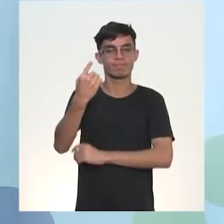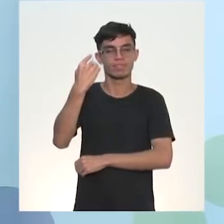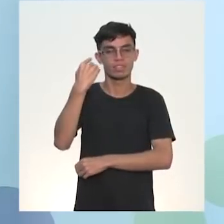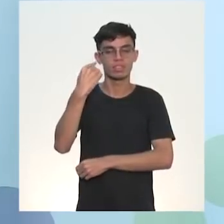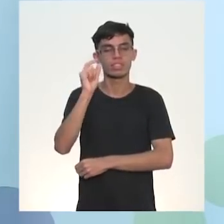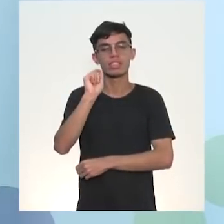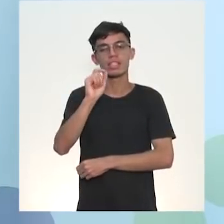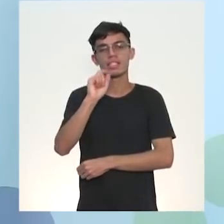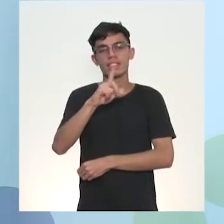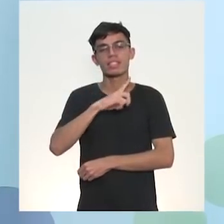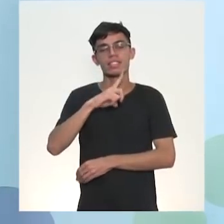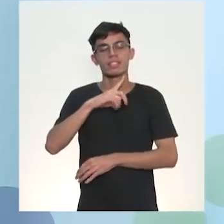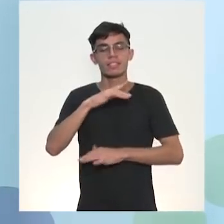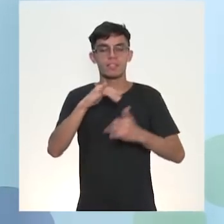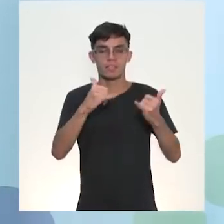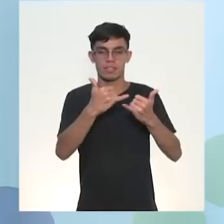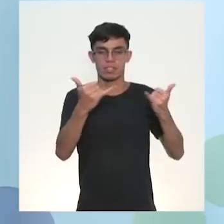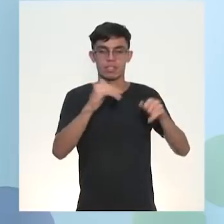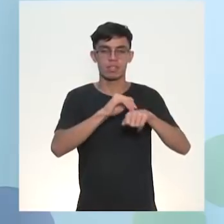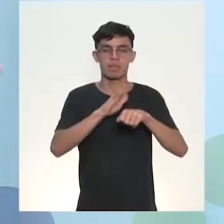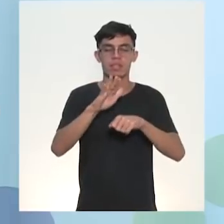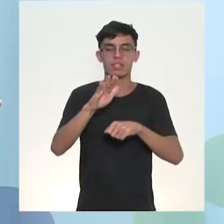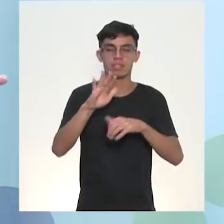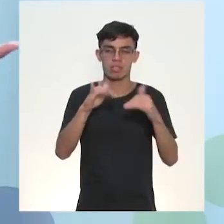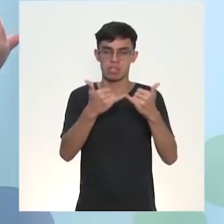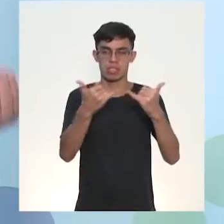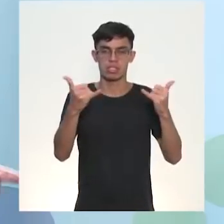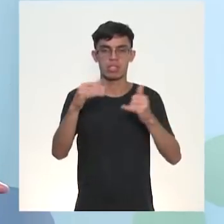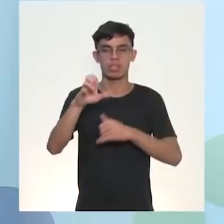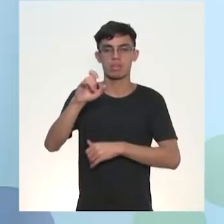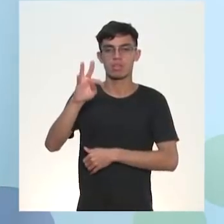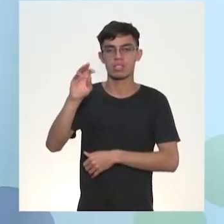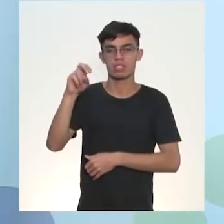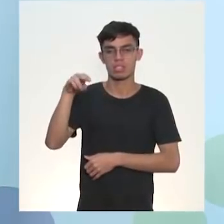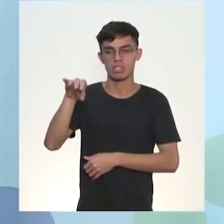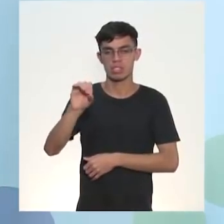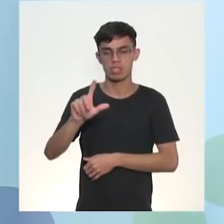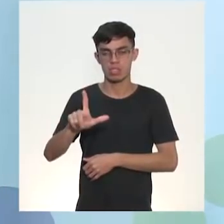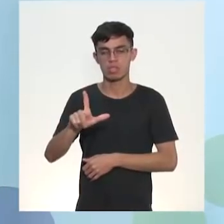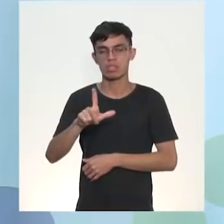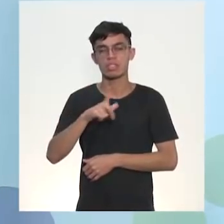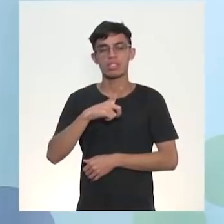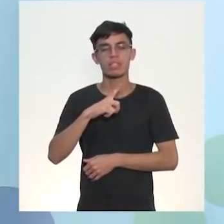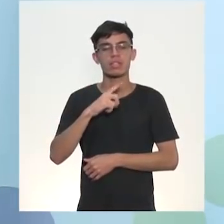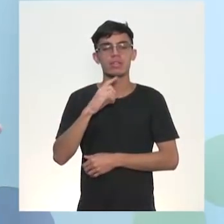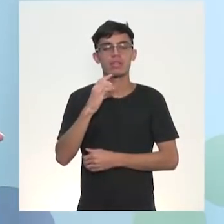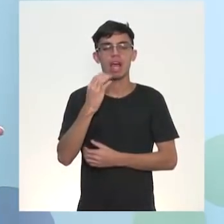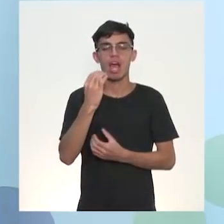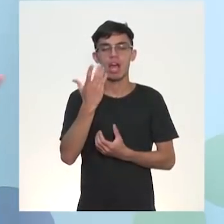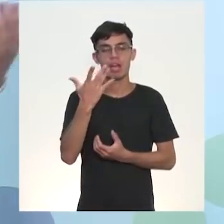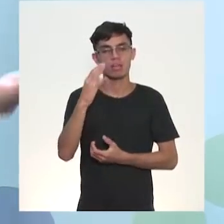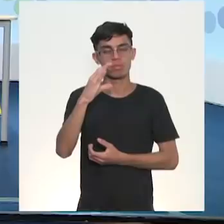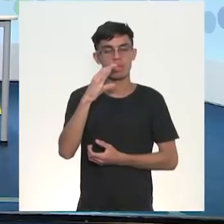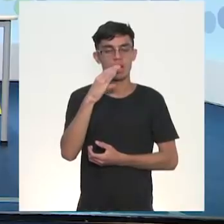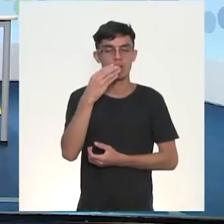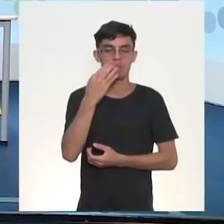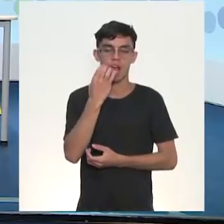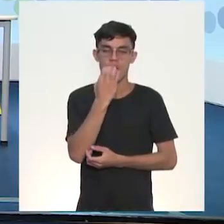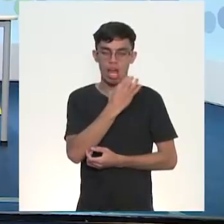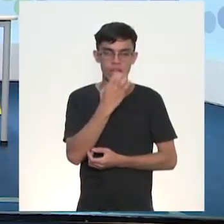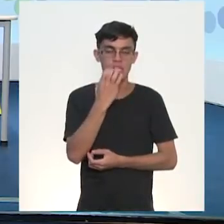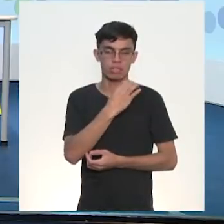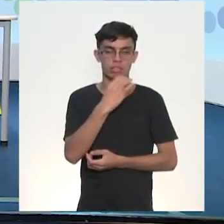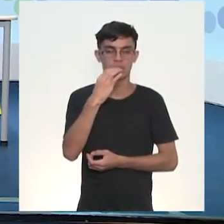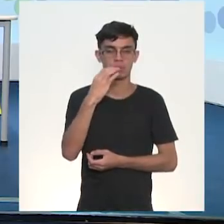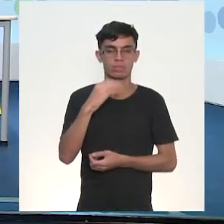tem mais eficiência energética é o etanol, porque ele vem de um recurso renovável, que é a cana. Então, nesse caso, né, se eu for